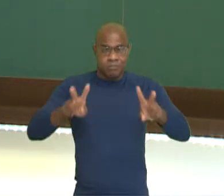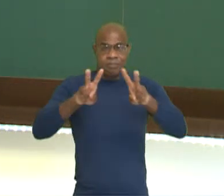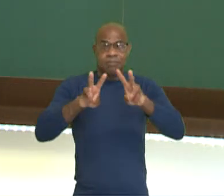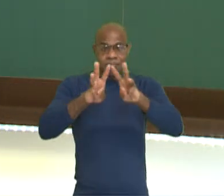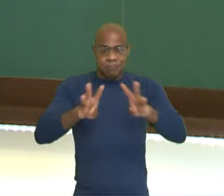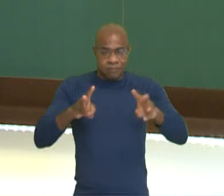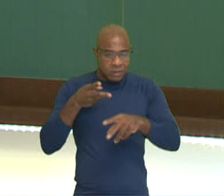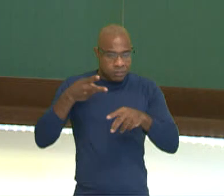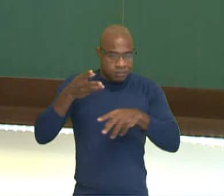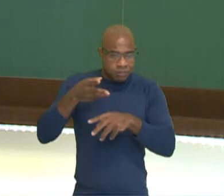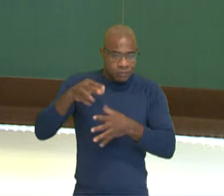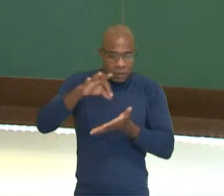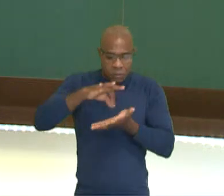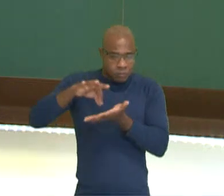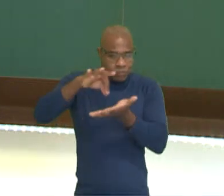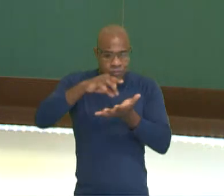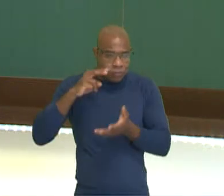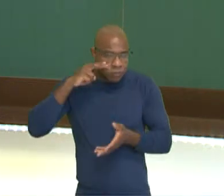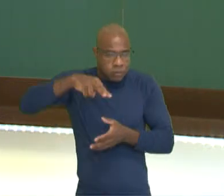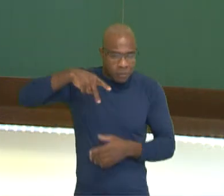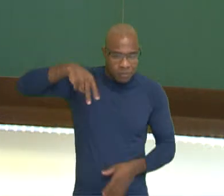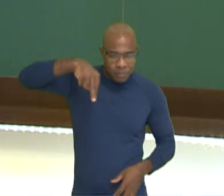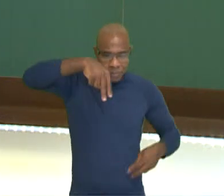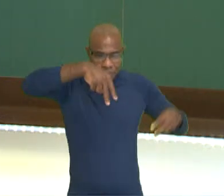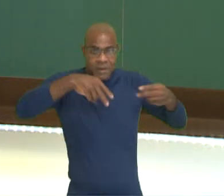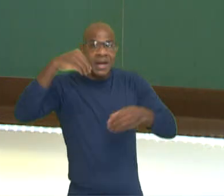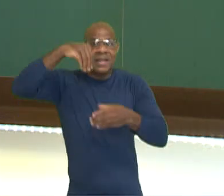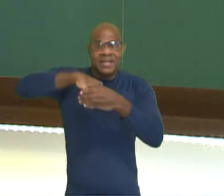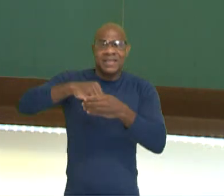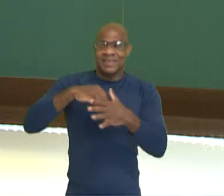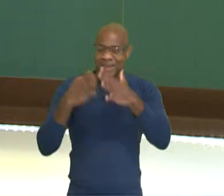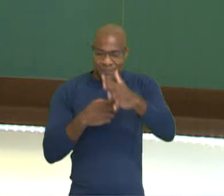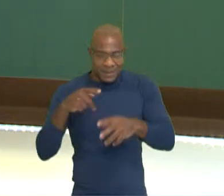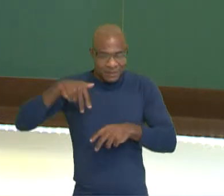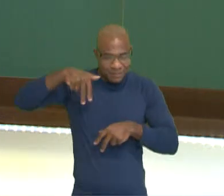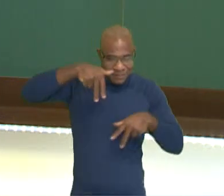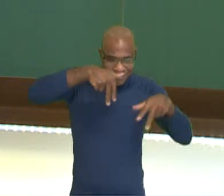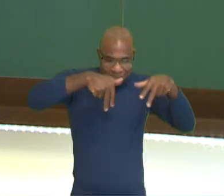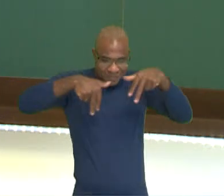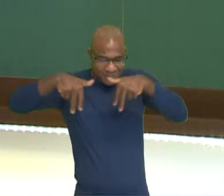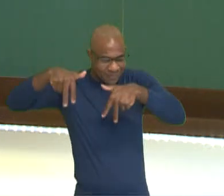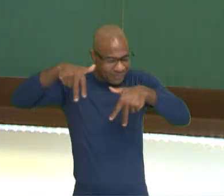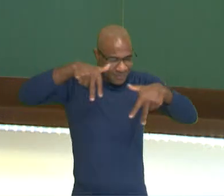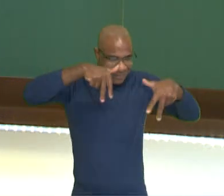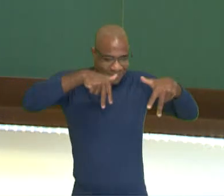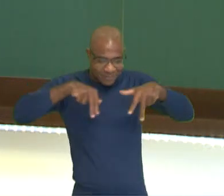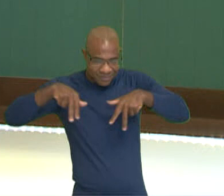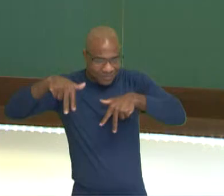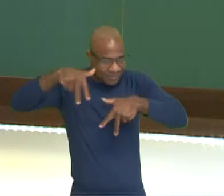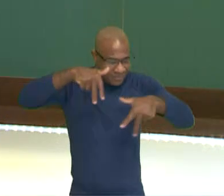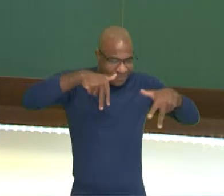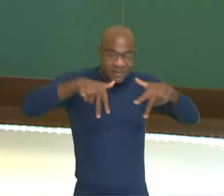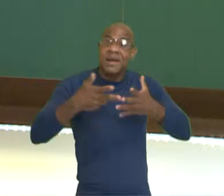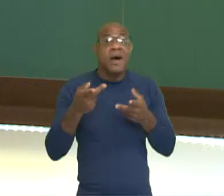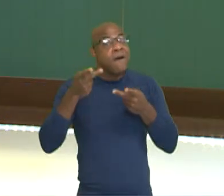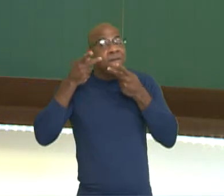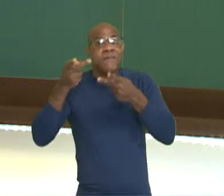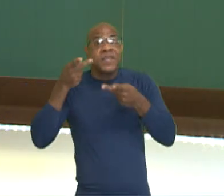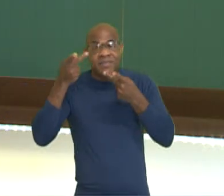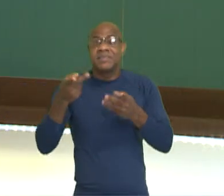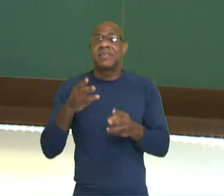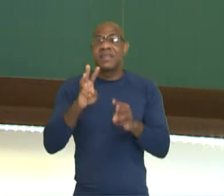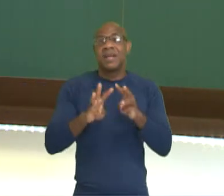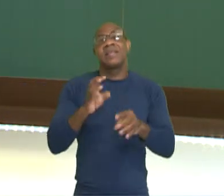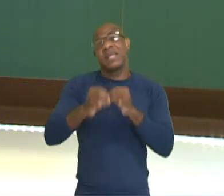estar utilizando, né? Nesse momento agora de pandemia, é interessante você buscar essas visitas virtuais e